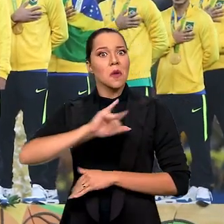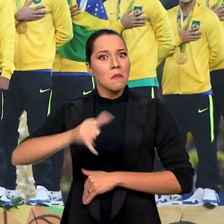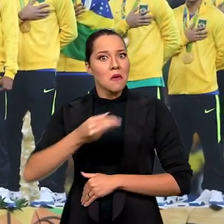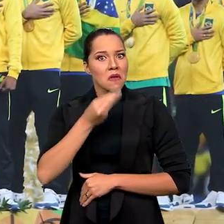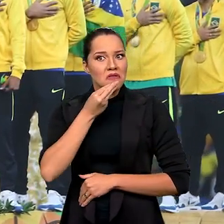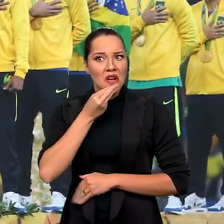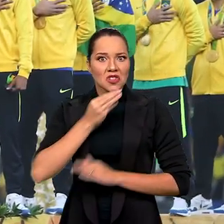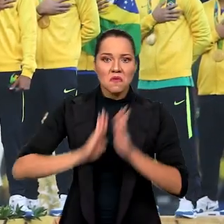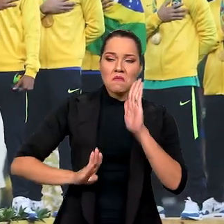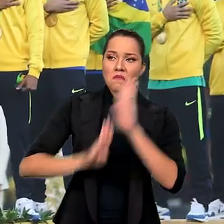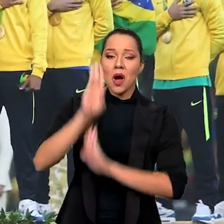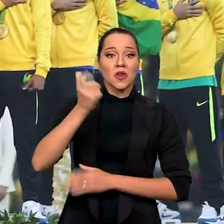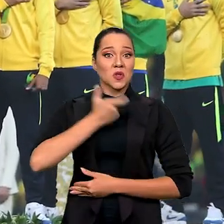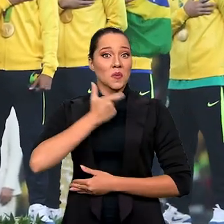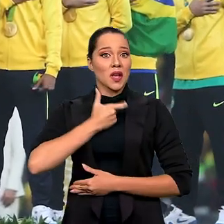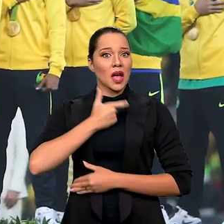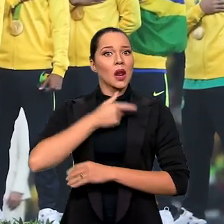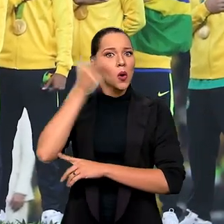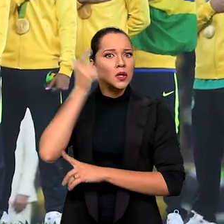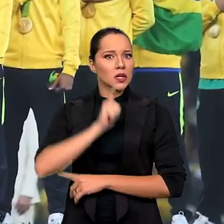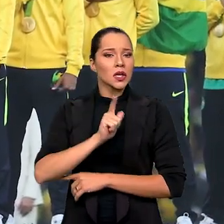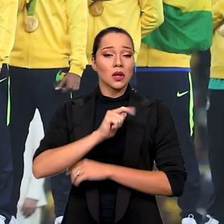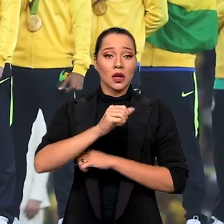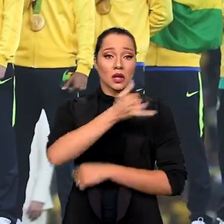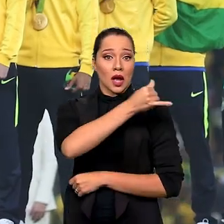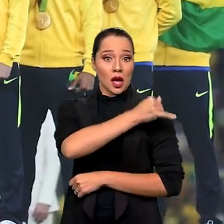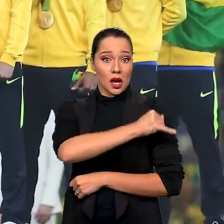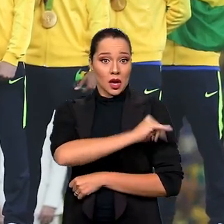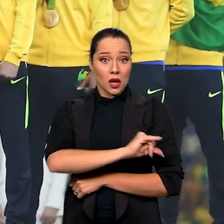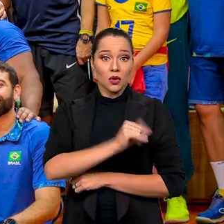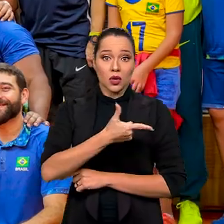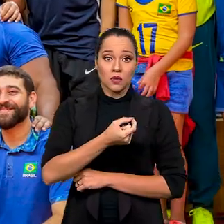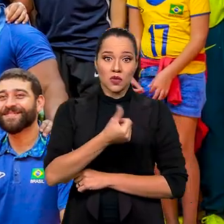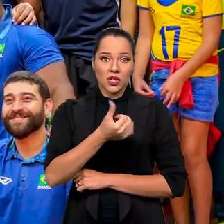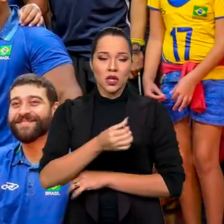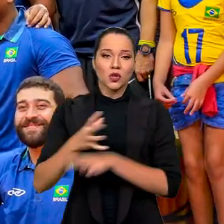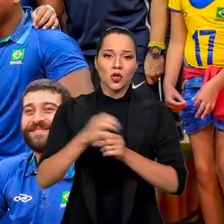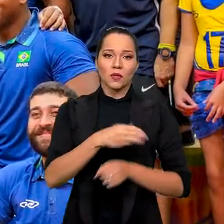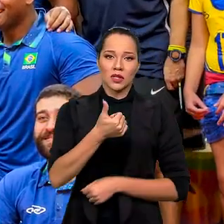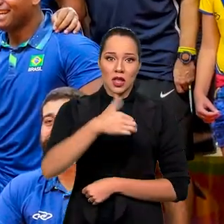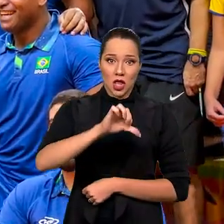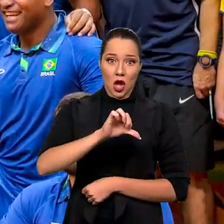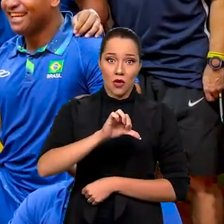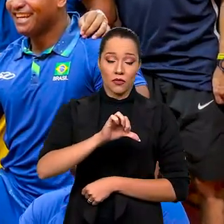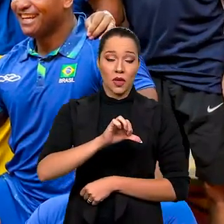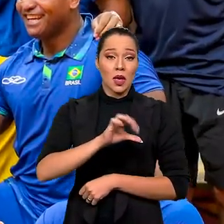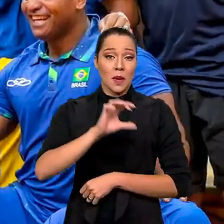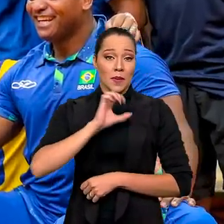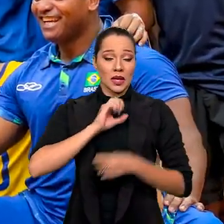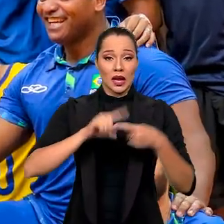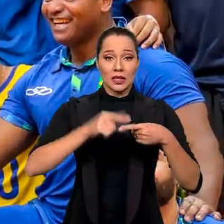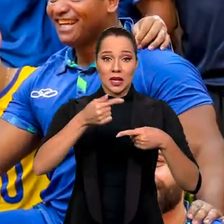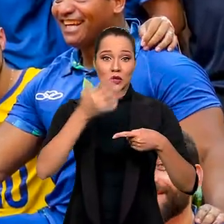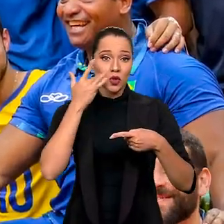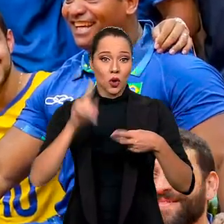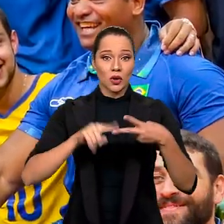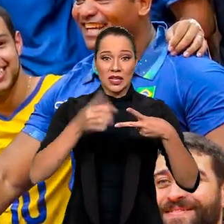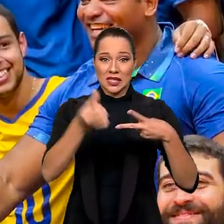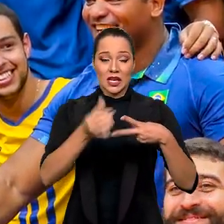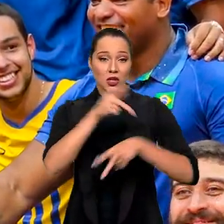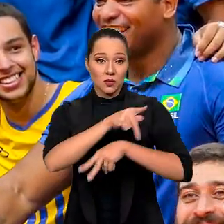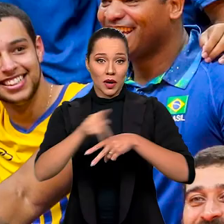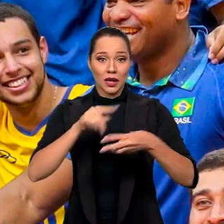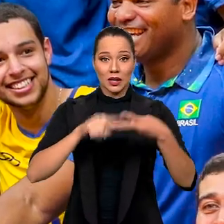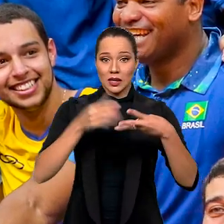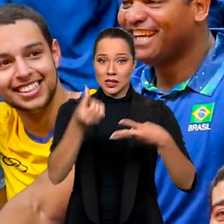chances reais de quebrar o recorde de medalhas alcançado na Rio 2016. Foram 19 medalhas daquela vez, 7 de ouro, 6 de prata